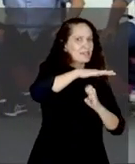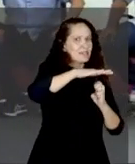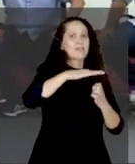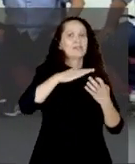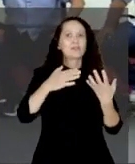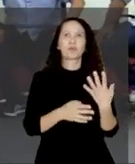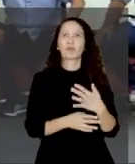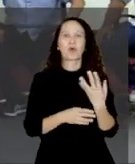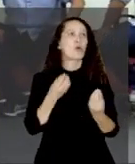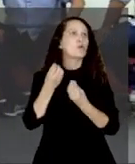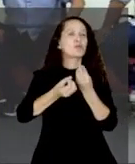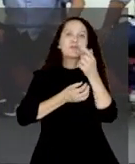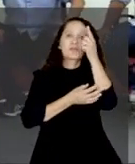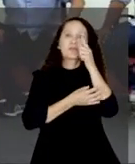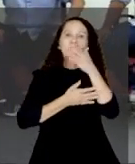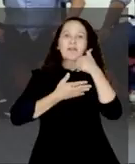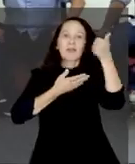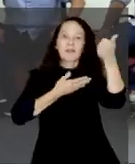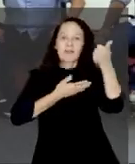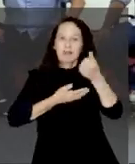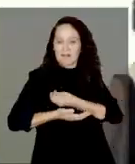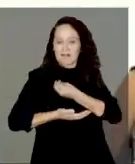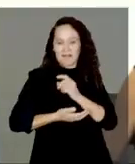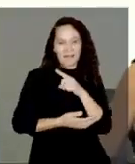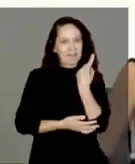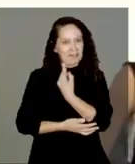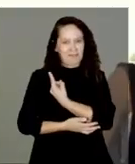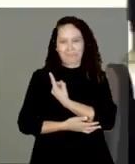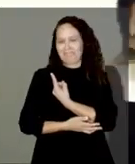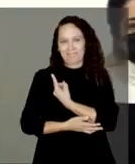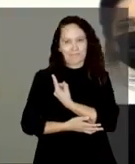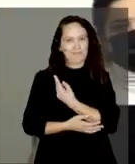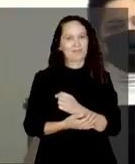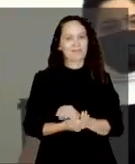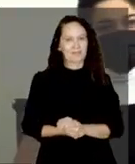nossa democracia vai ficando diminuída.